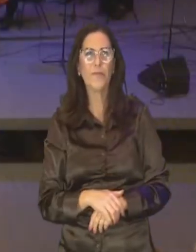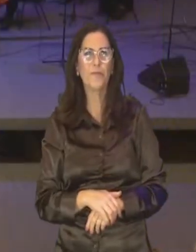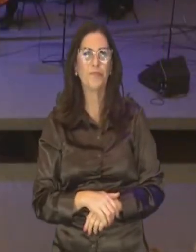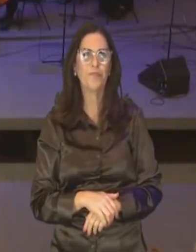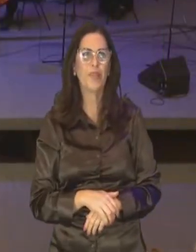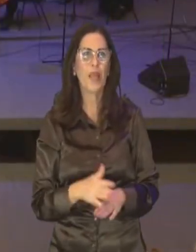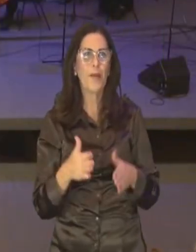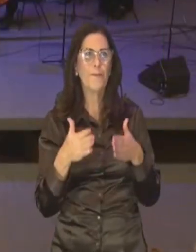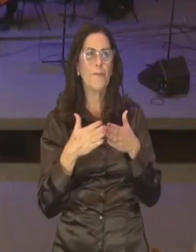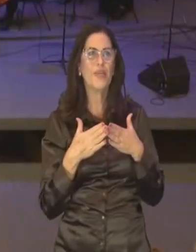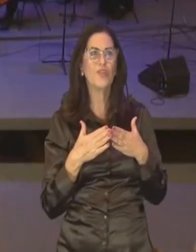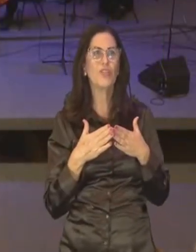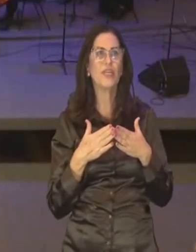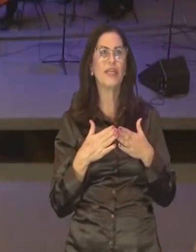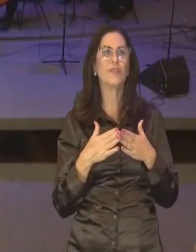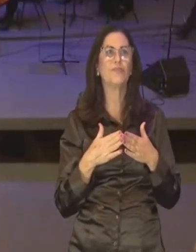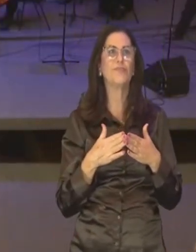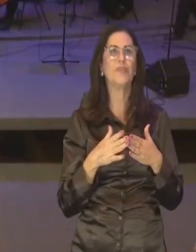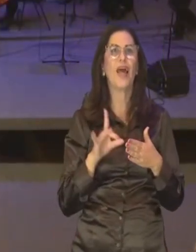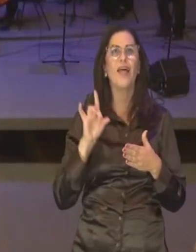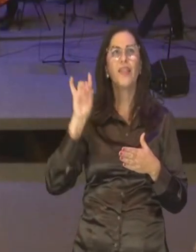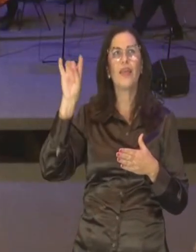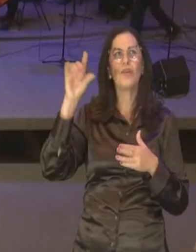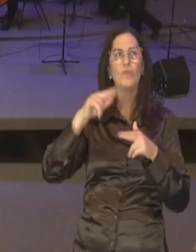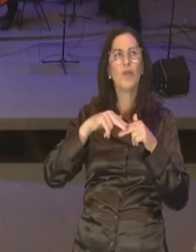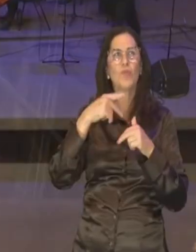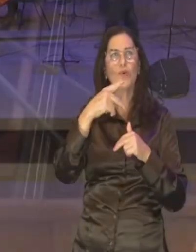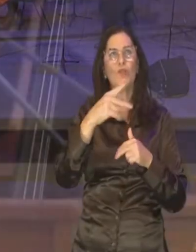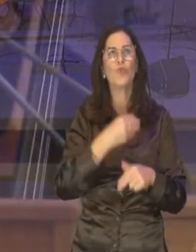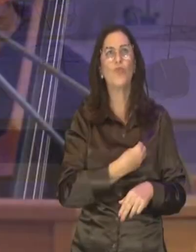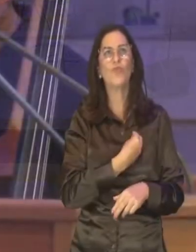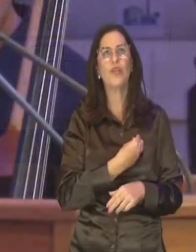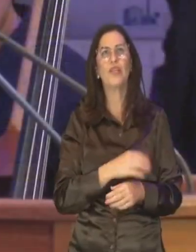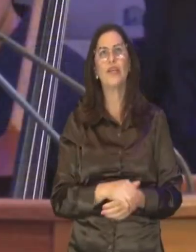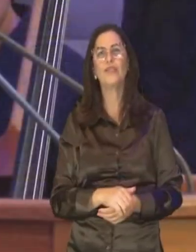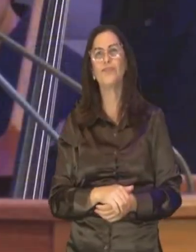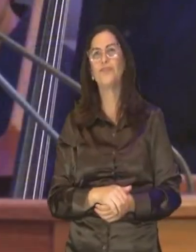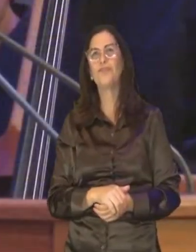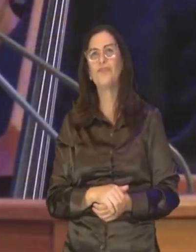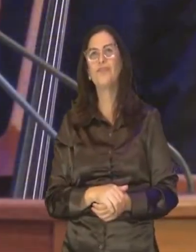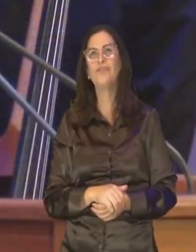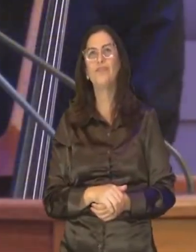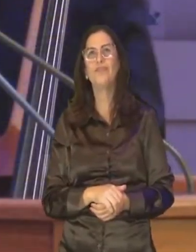quero pedir a Deus por você.